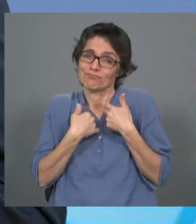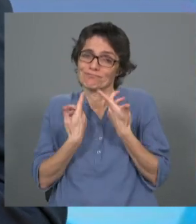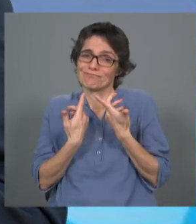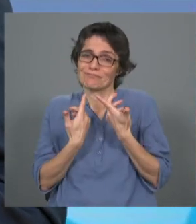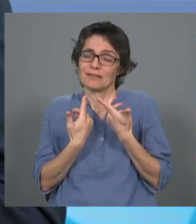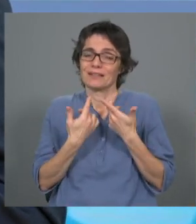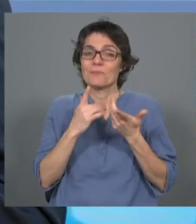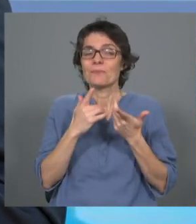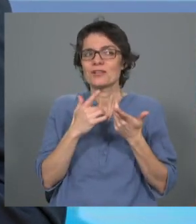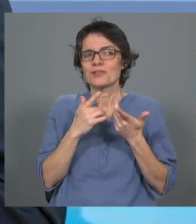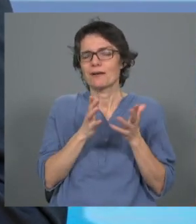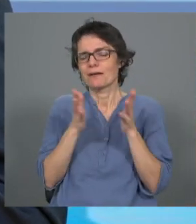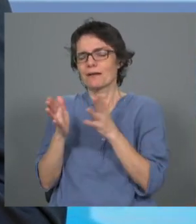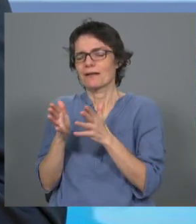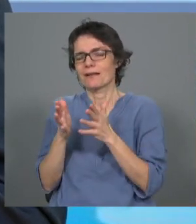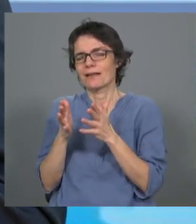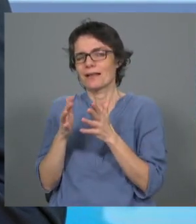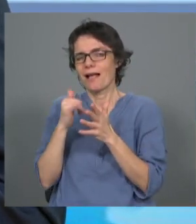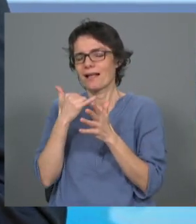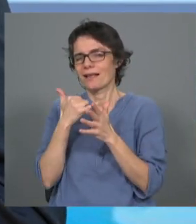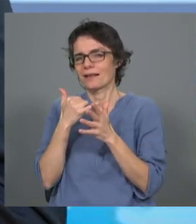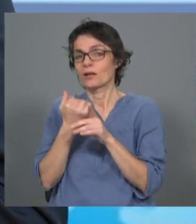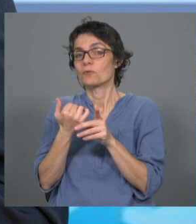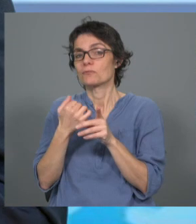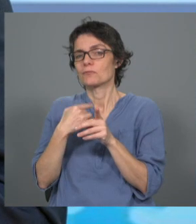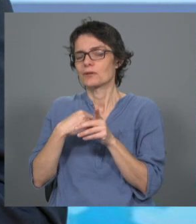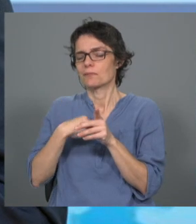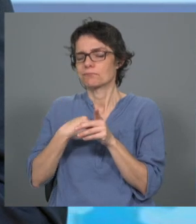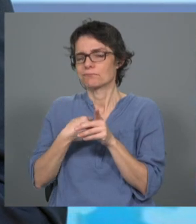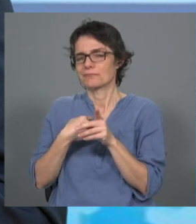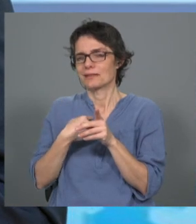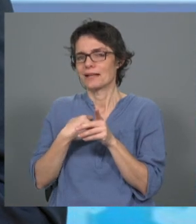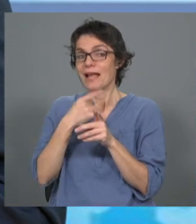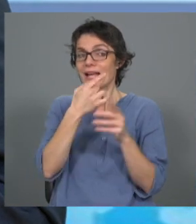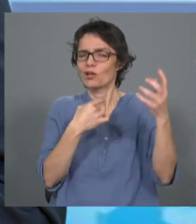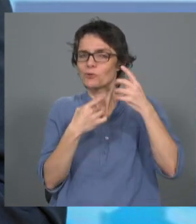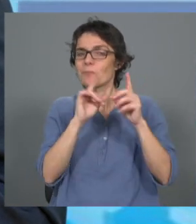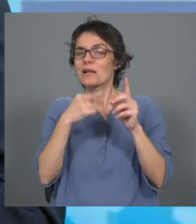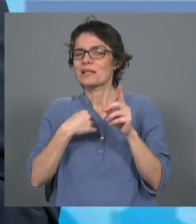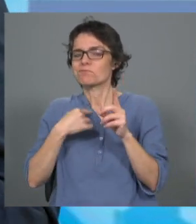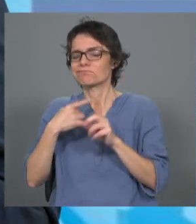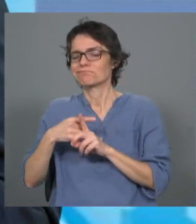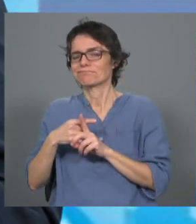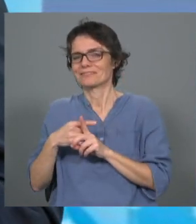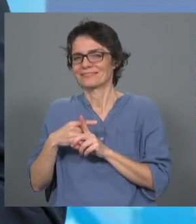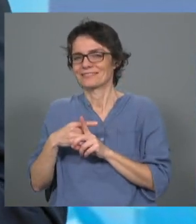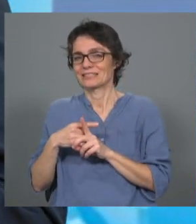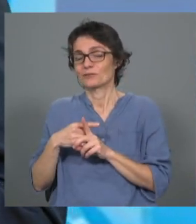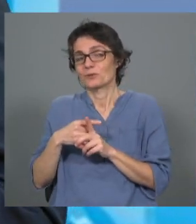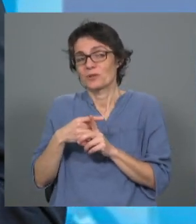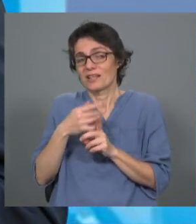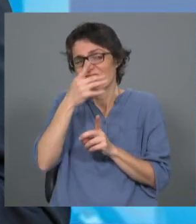a alegria, que estão a gozar comigo, por uma coisa bonita que eu sou. É pena eles não descobrirem